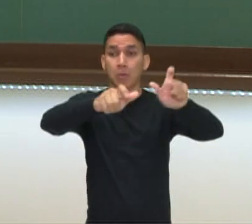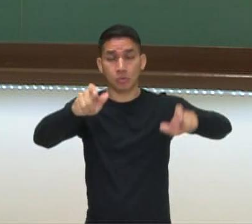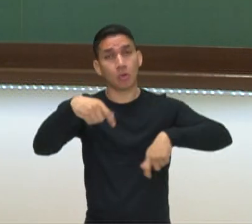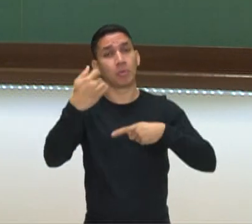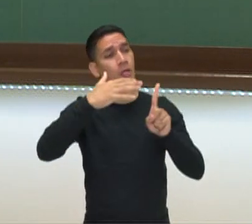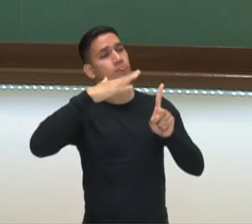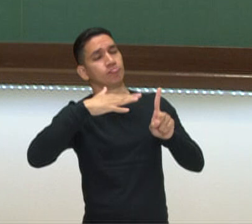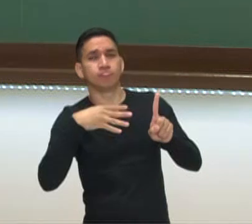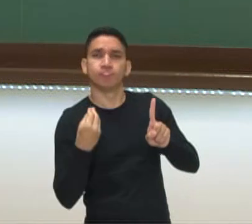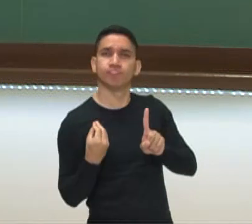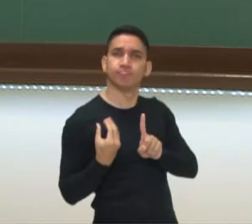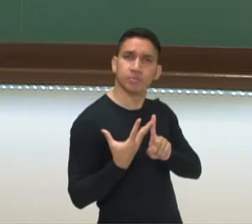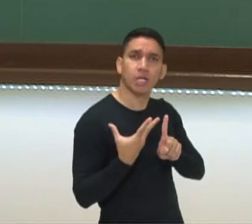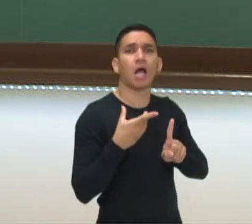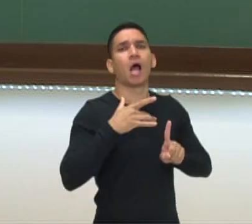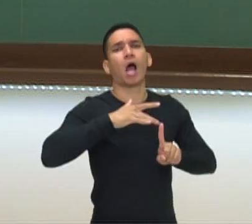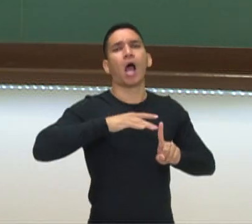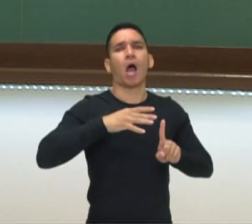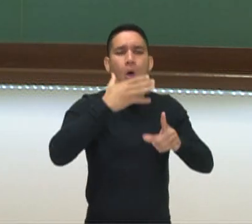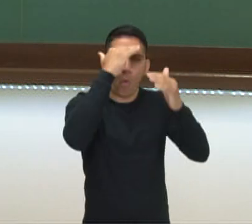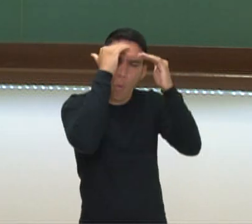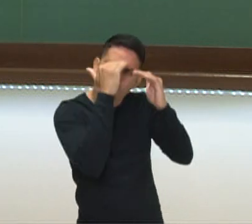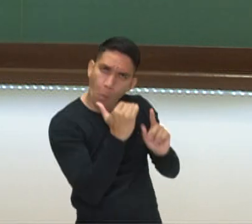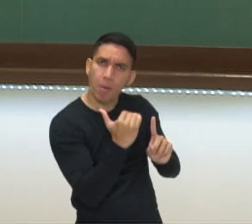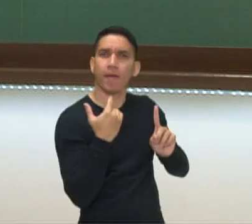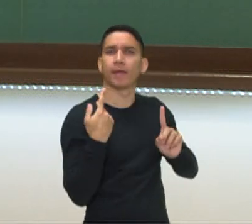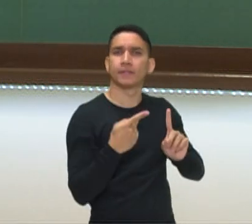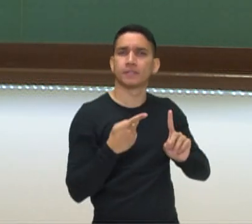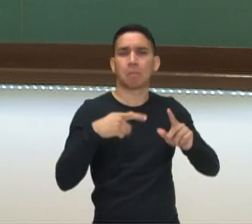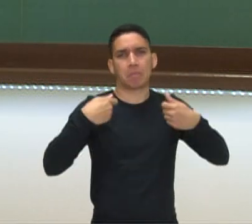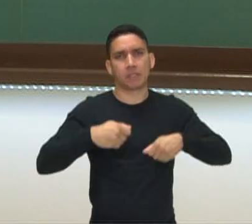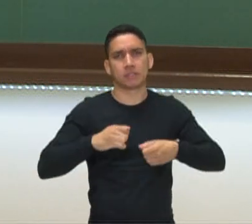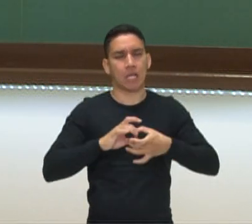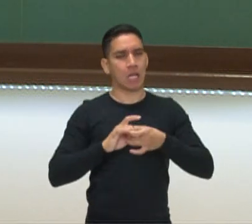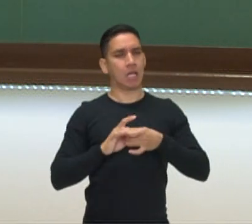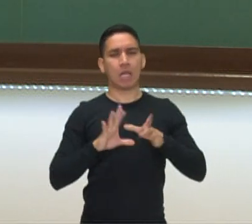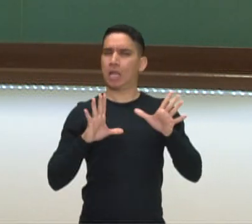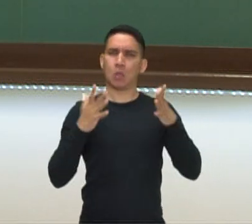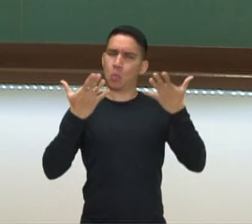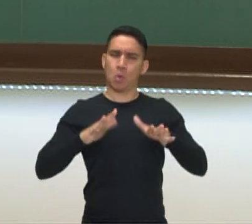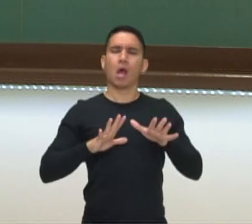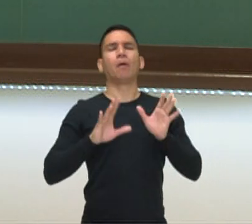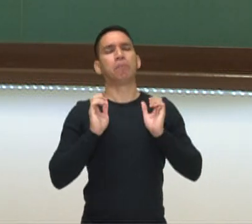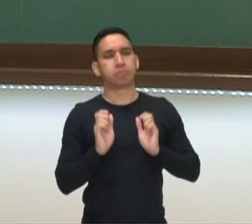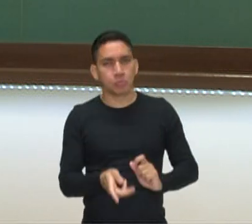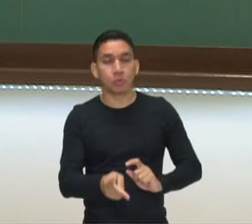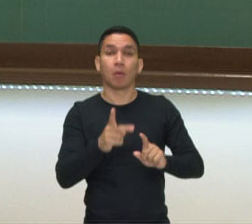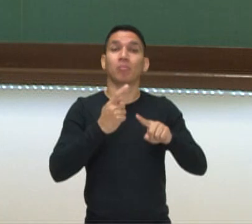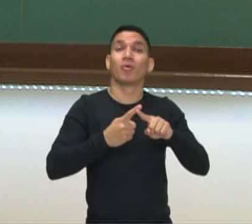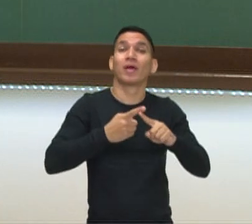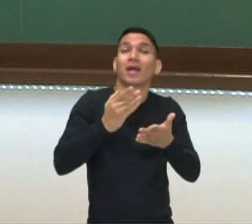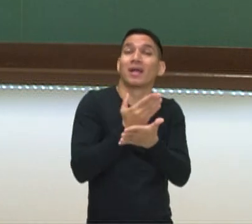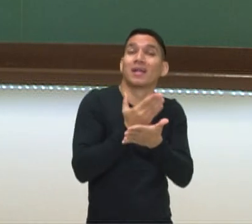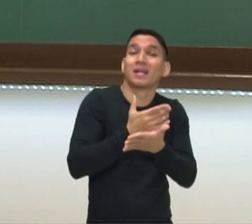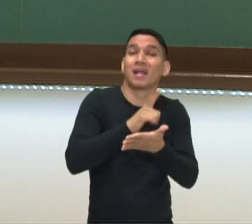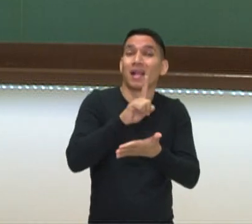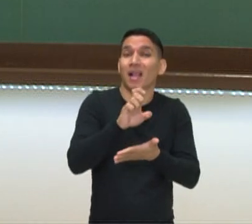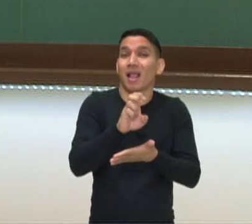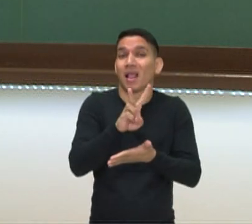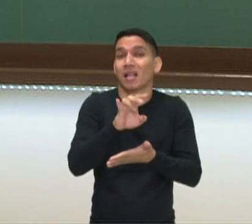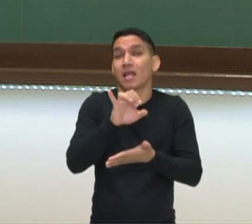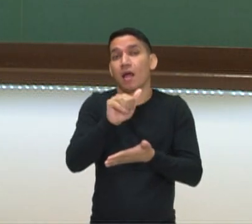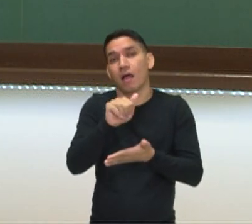deve delegar esse poder, né, deve abrir mão da sua liberdade, né, porque ele falava na obra Leviatã, o homem é o lobo